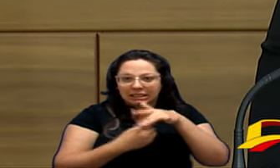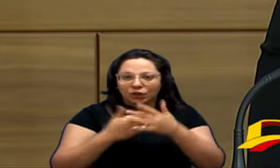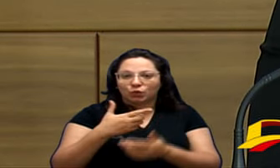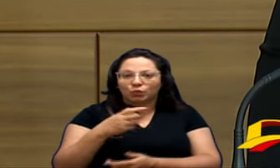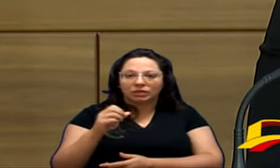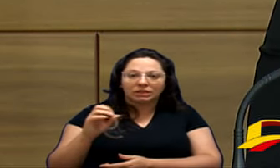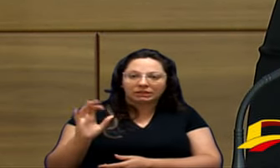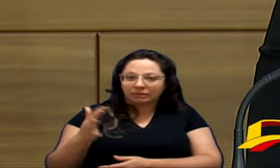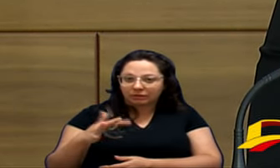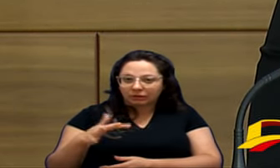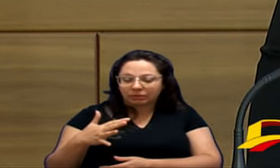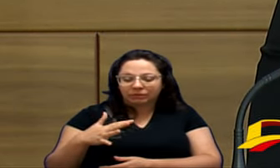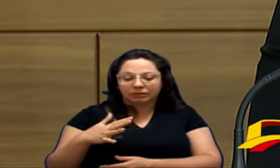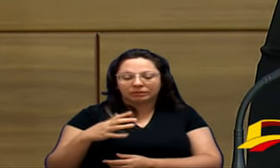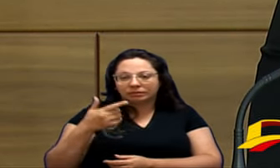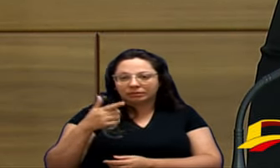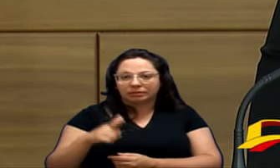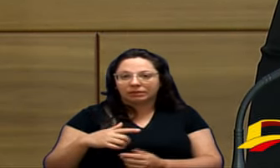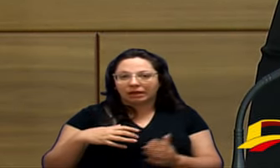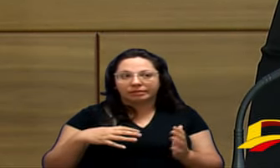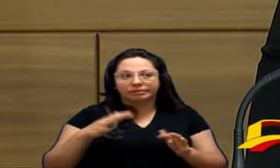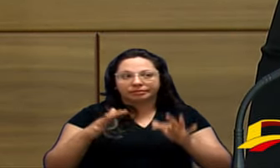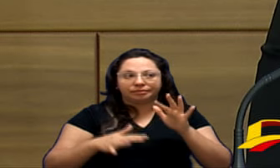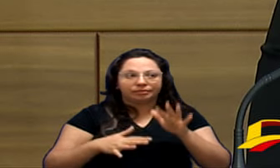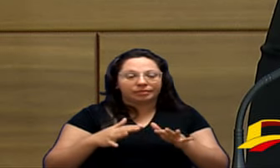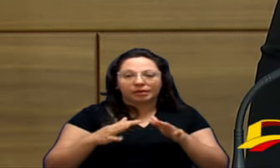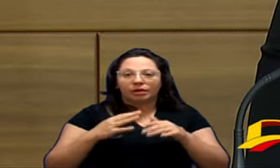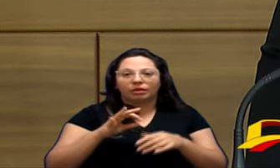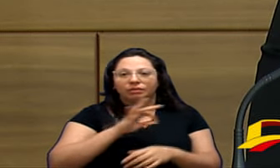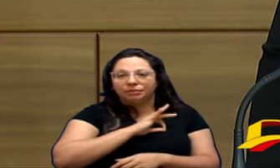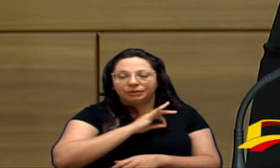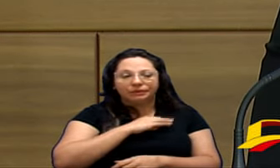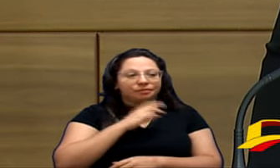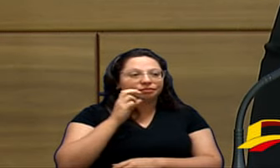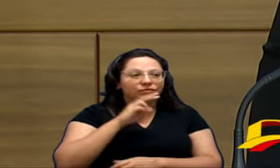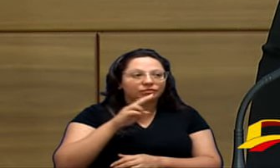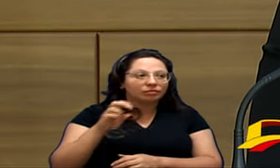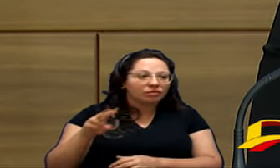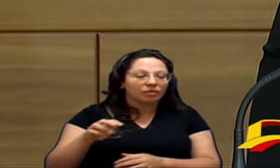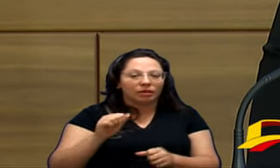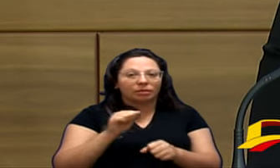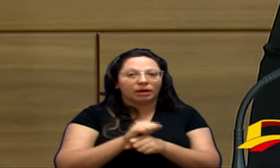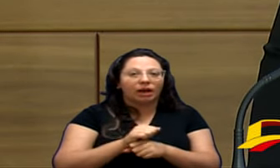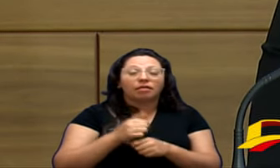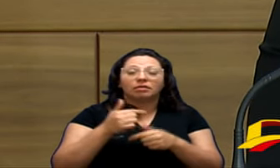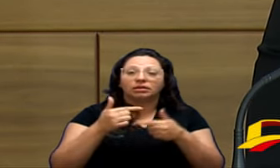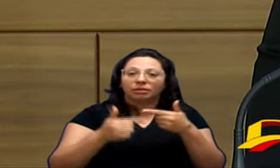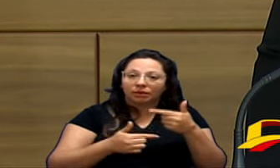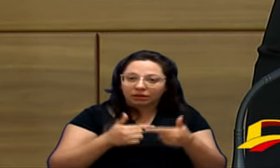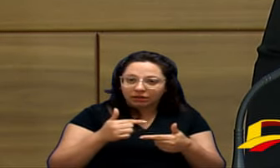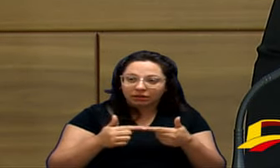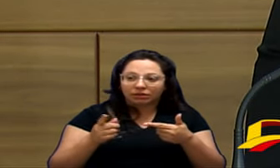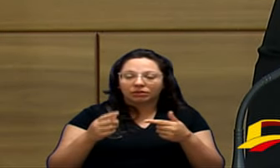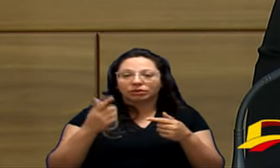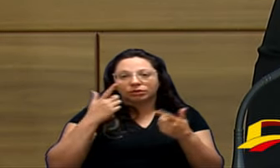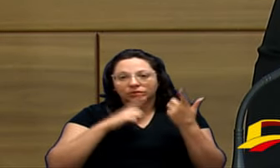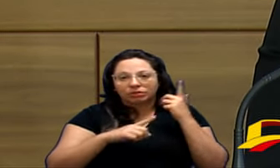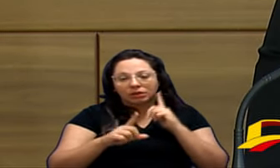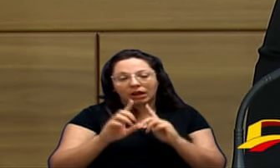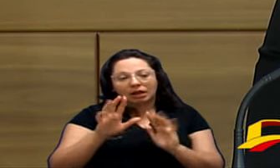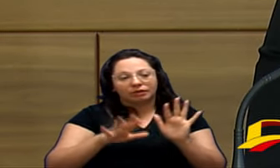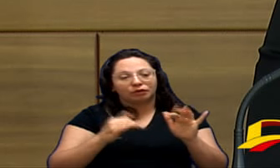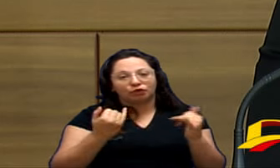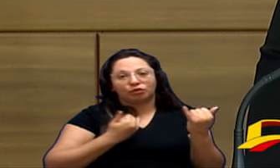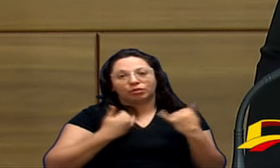ocorrências incidentais que o guarda se depara na rua então a guarda ela vem trabalhando ela vem trabalhando bem e a informação ela precisa chegar